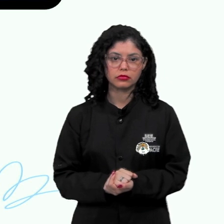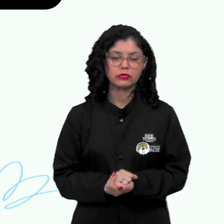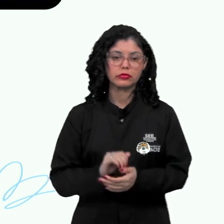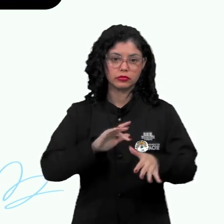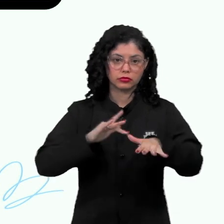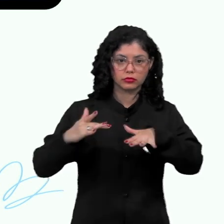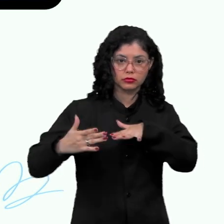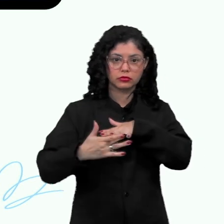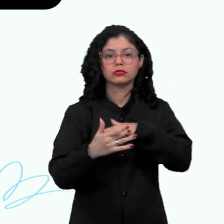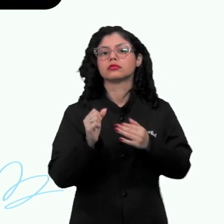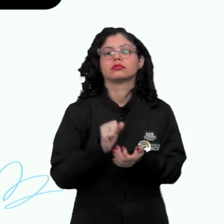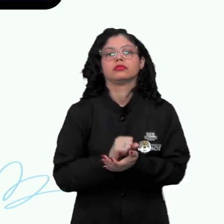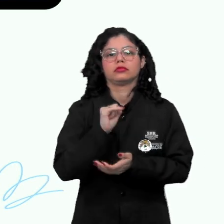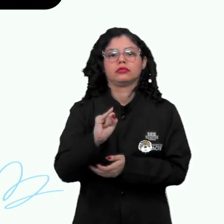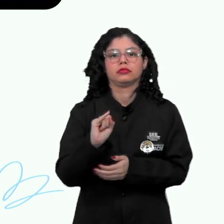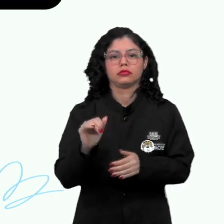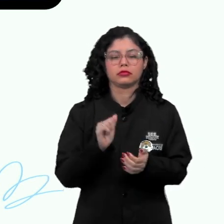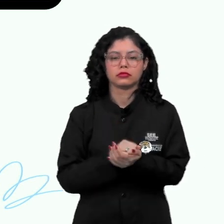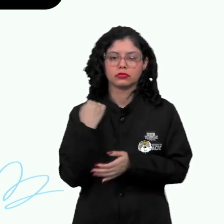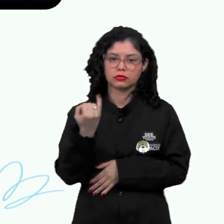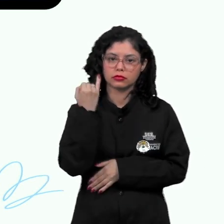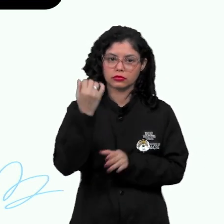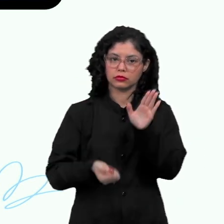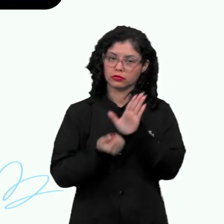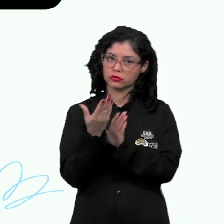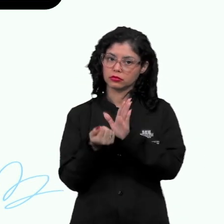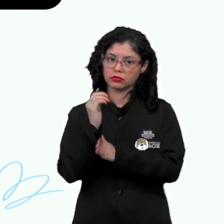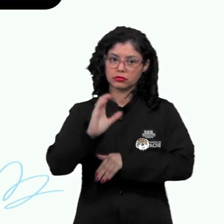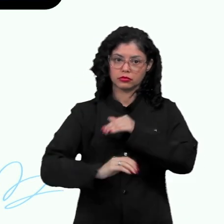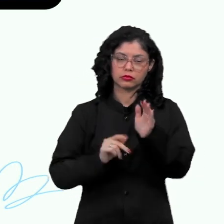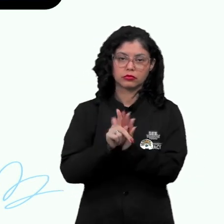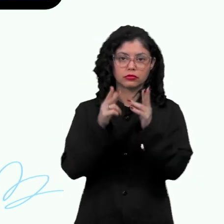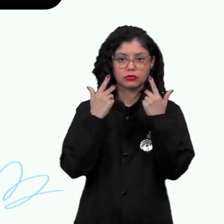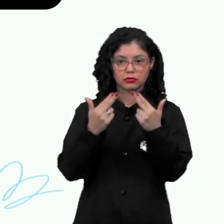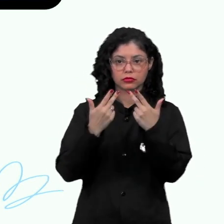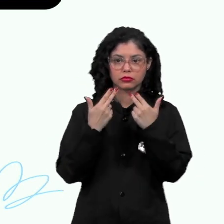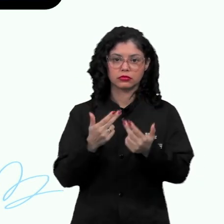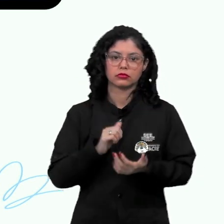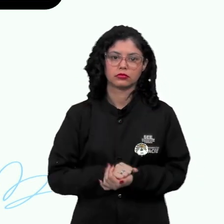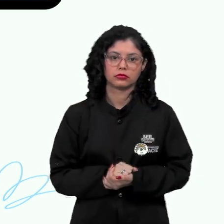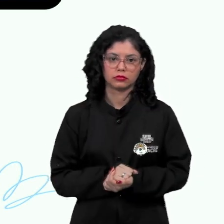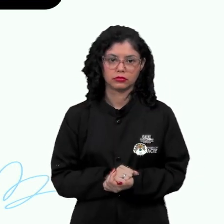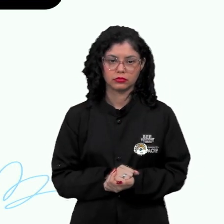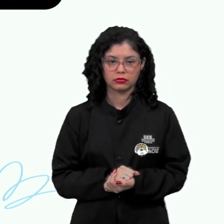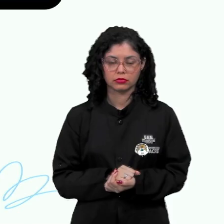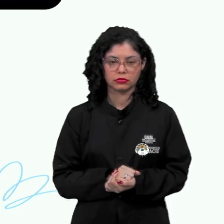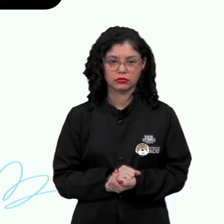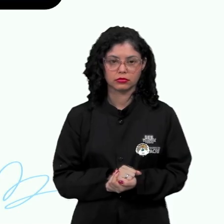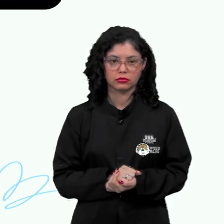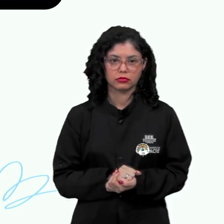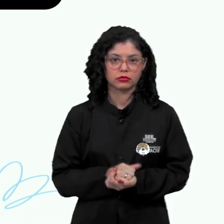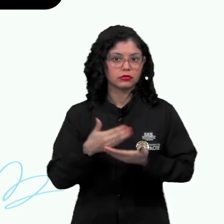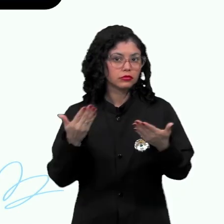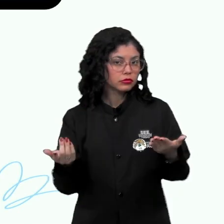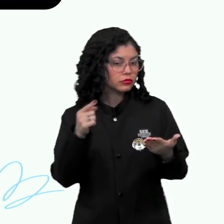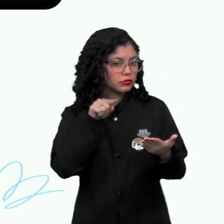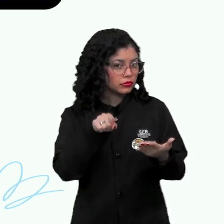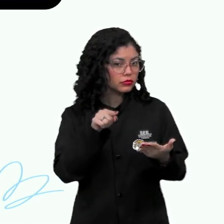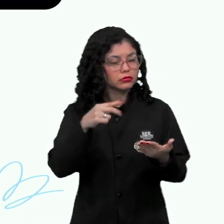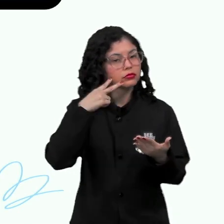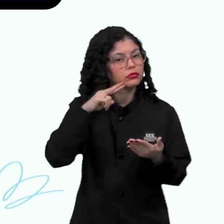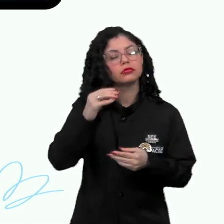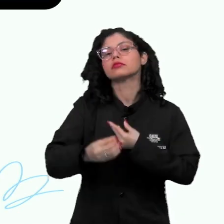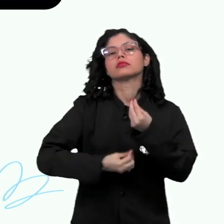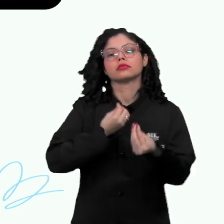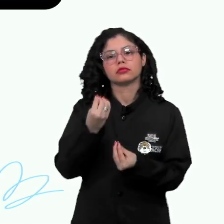redes sociais se tornaram meios importantes de produção e circulação de notícias. Vocês observaram